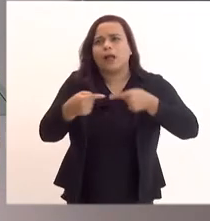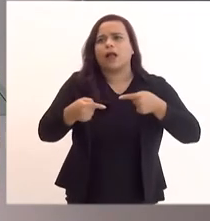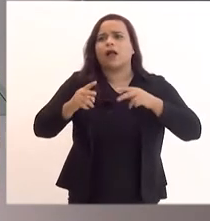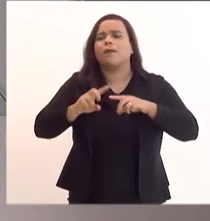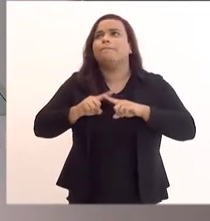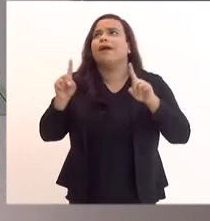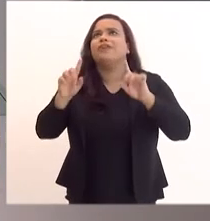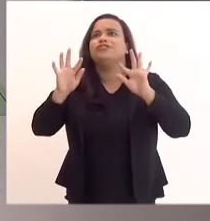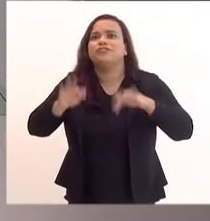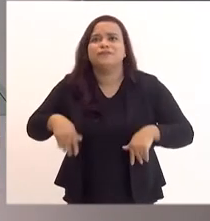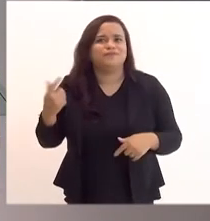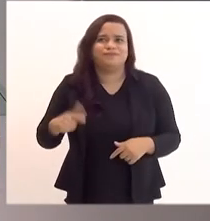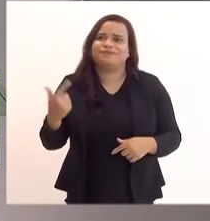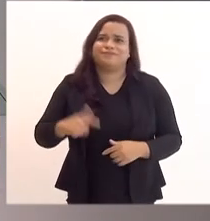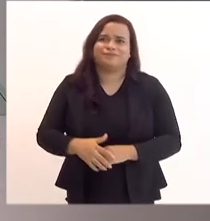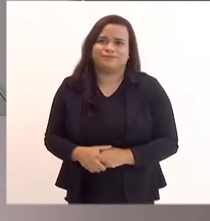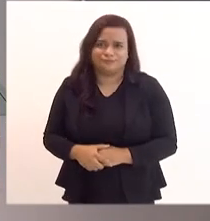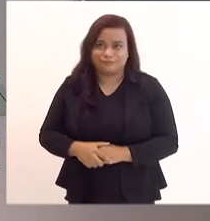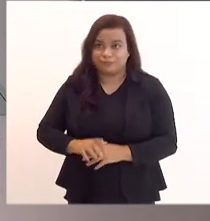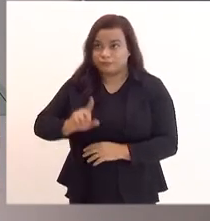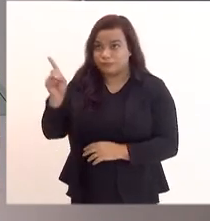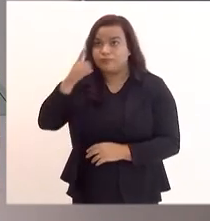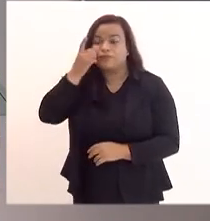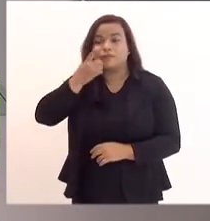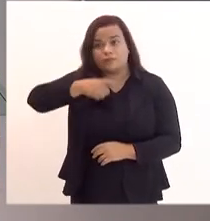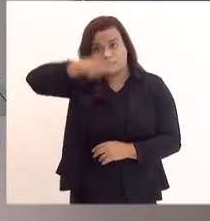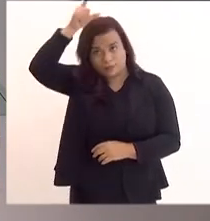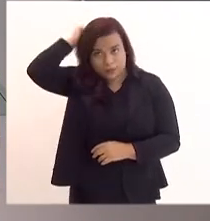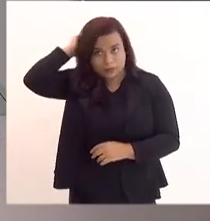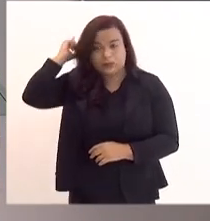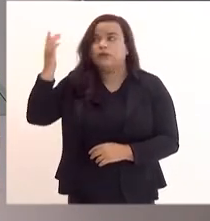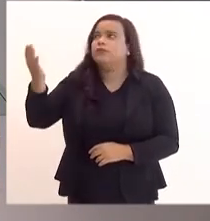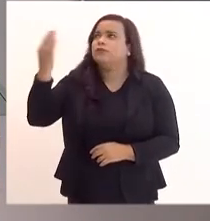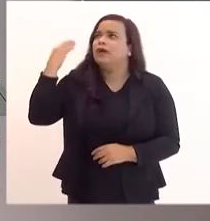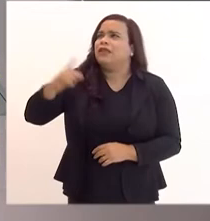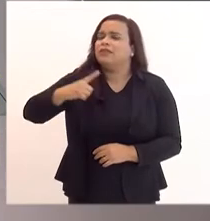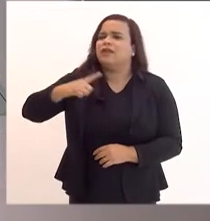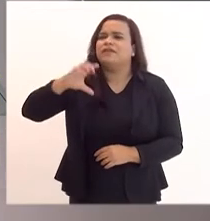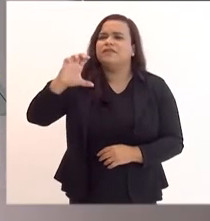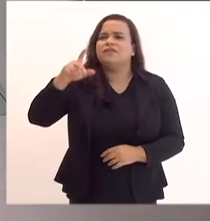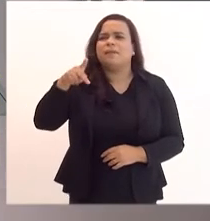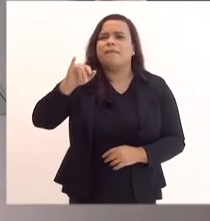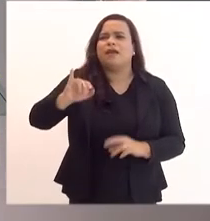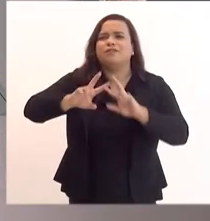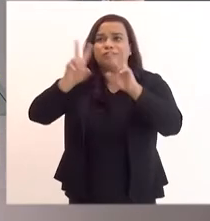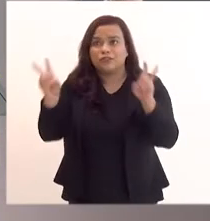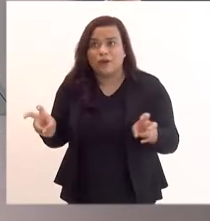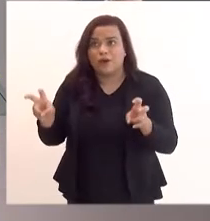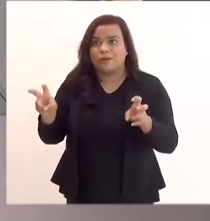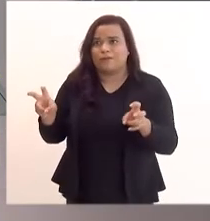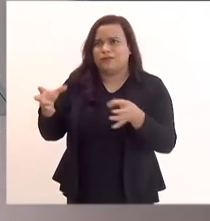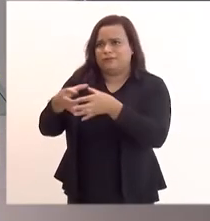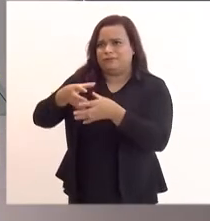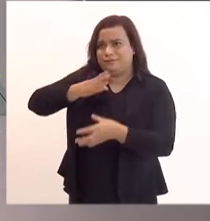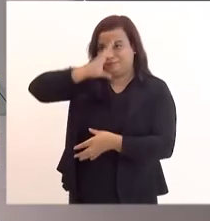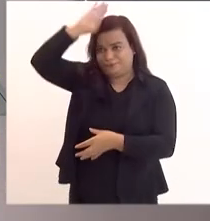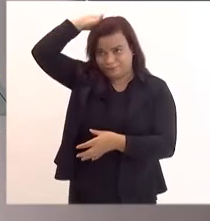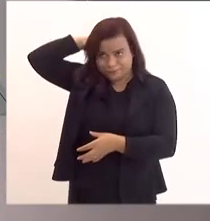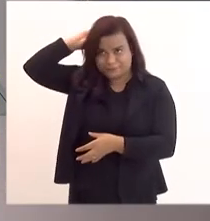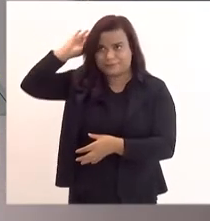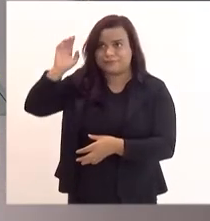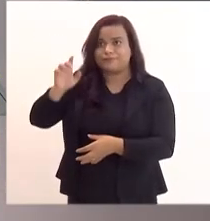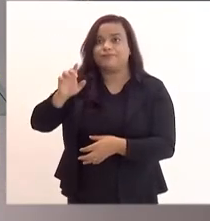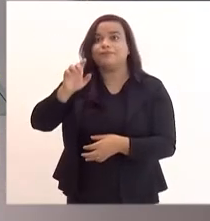debate. O deputado Luiz Paulo, na última vez, nós tínhamos uma CPI sobre os bombeiros, e o deputado Luiz Paulo retirou as emendas que